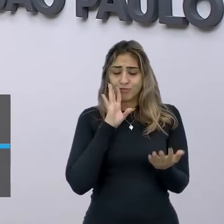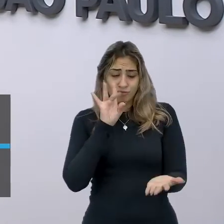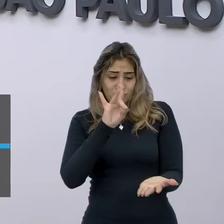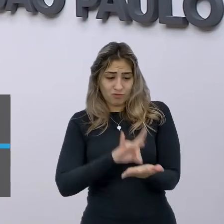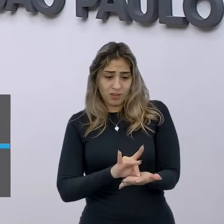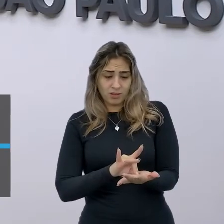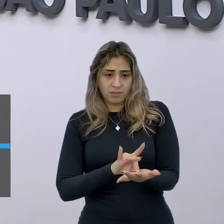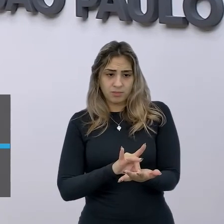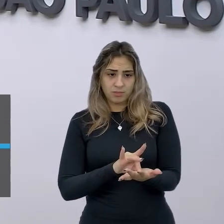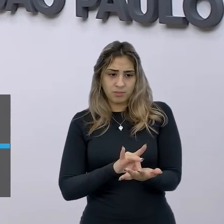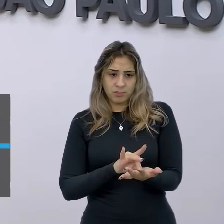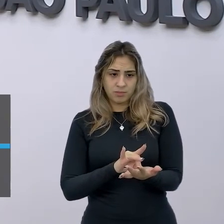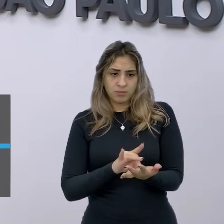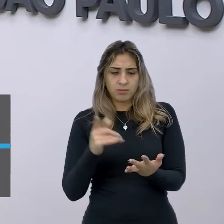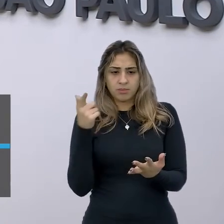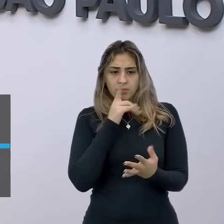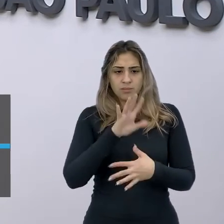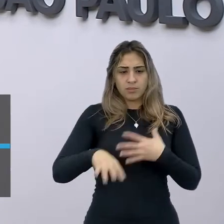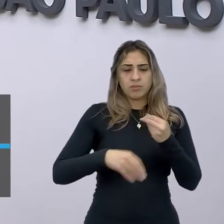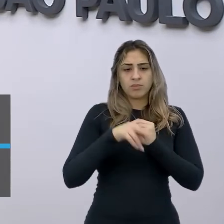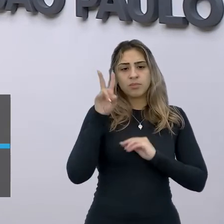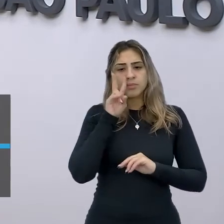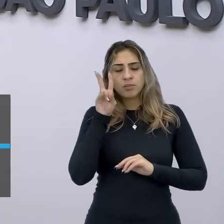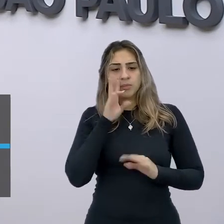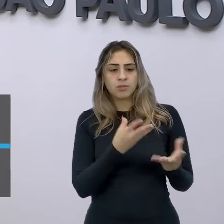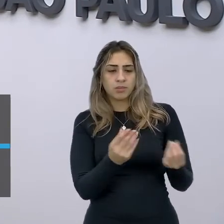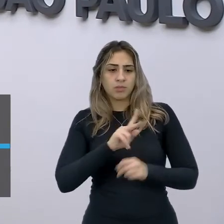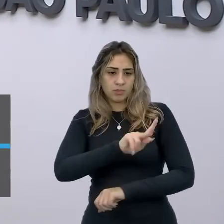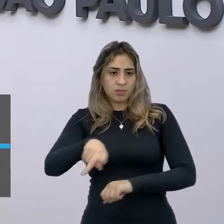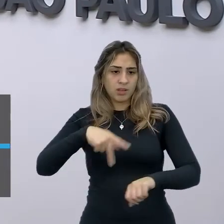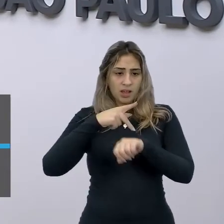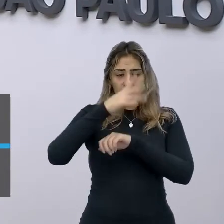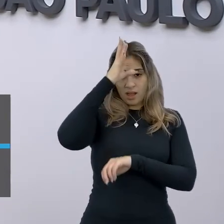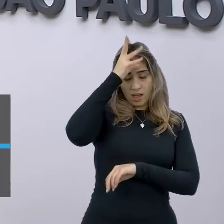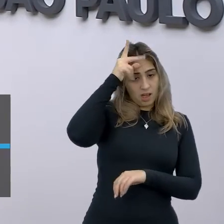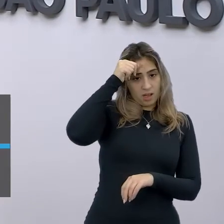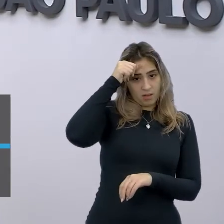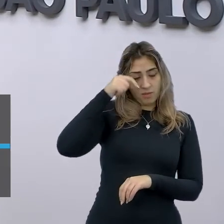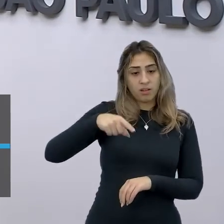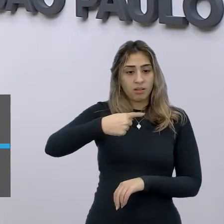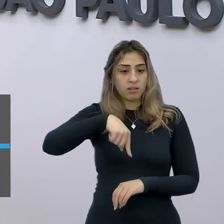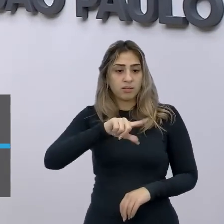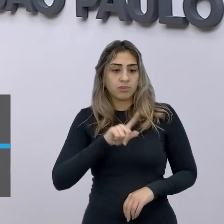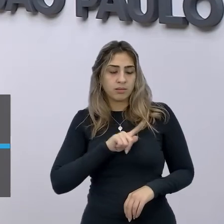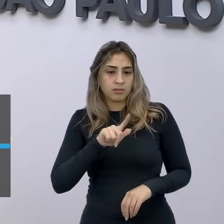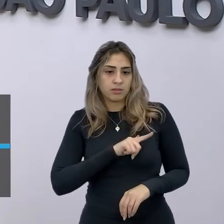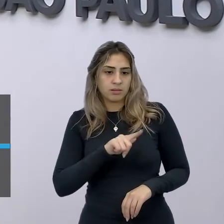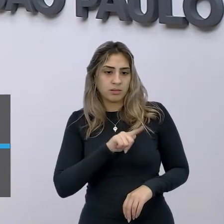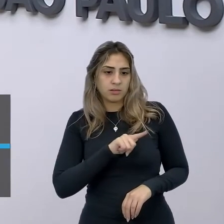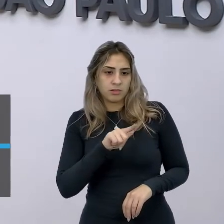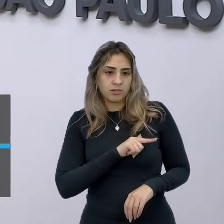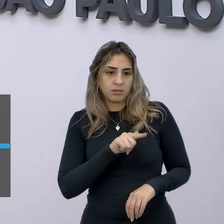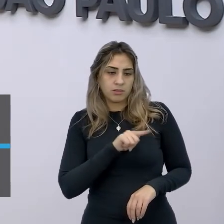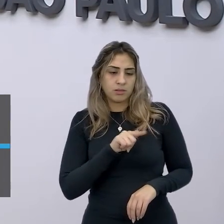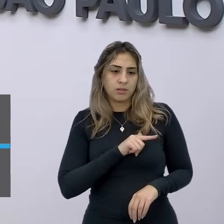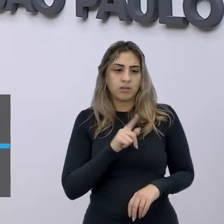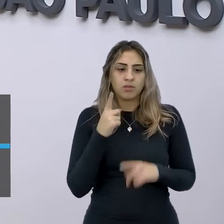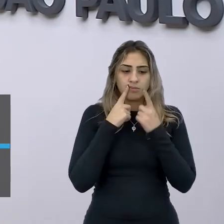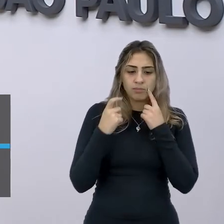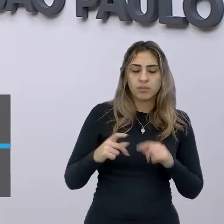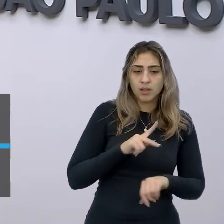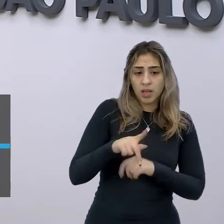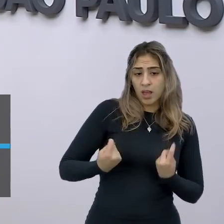fatos que compõe essa história de que muitos países da África eles têm uma certa